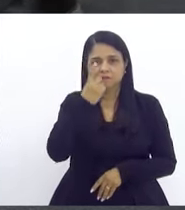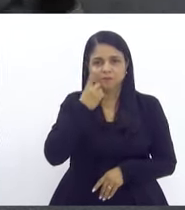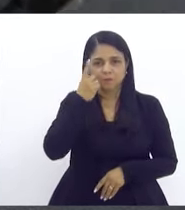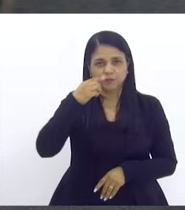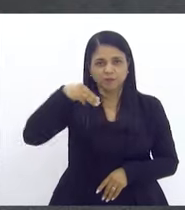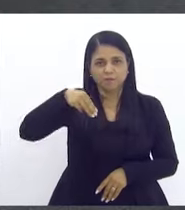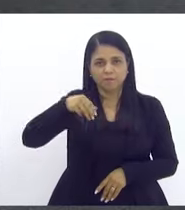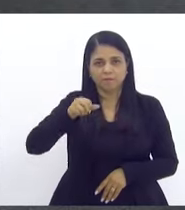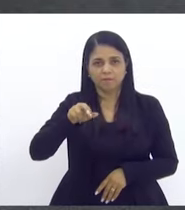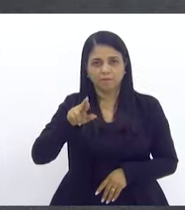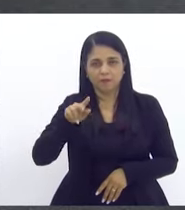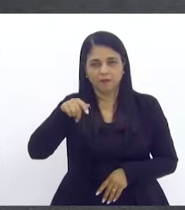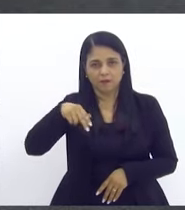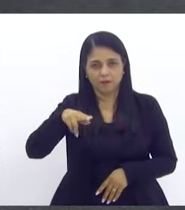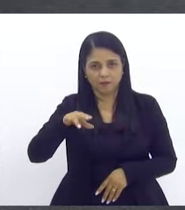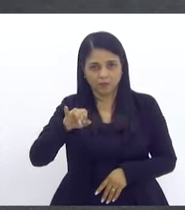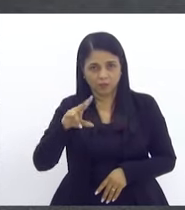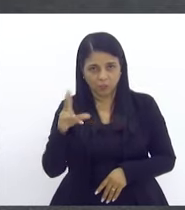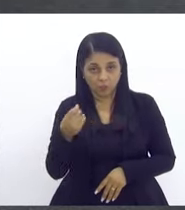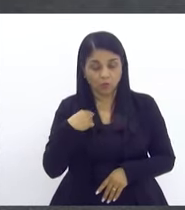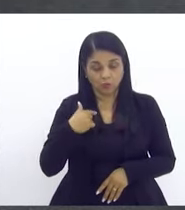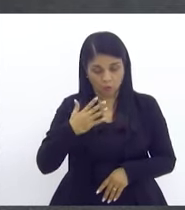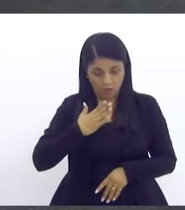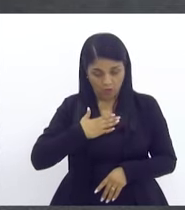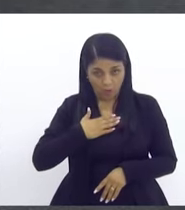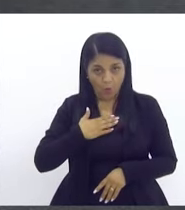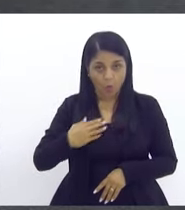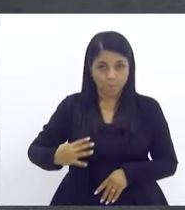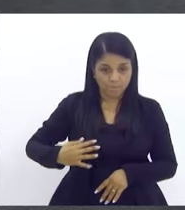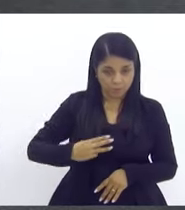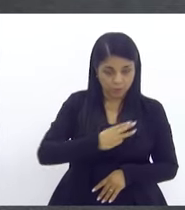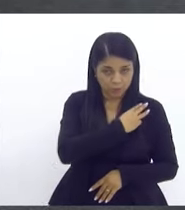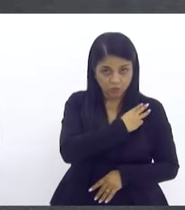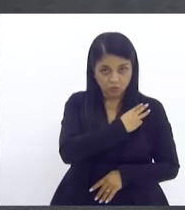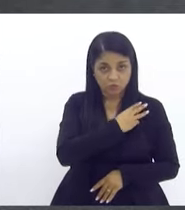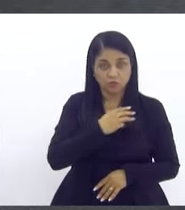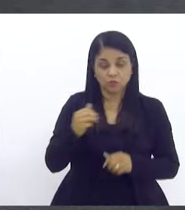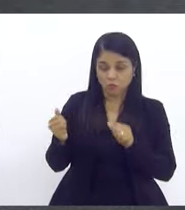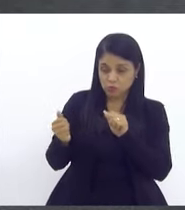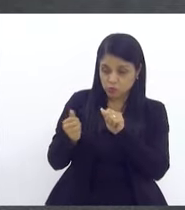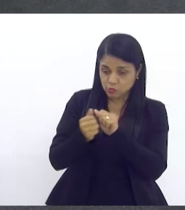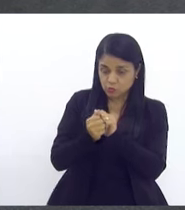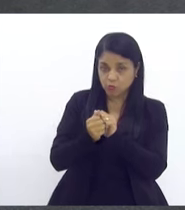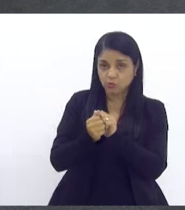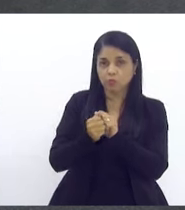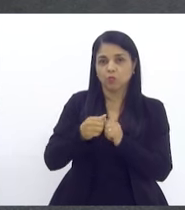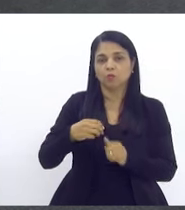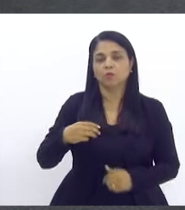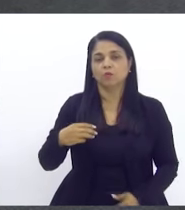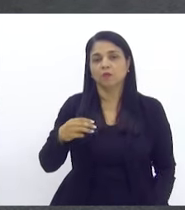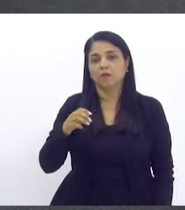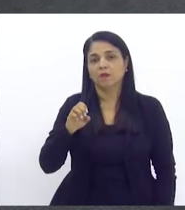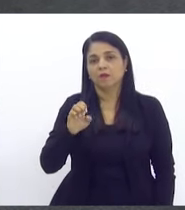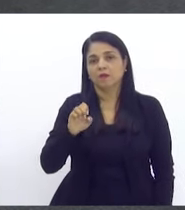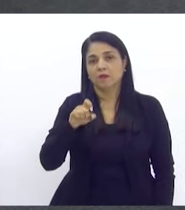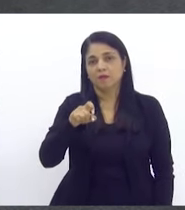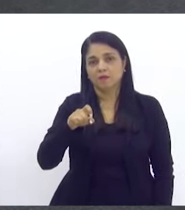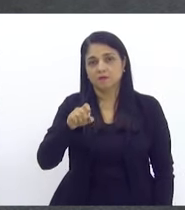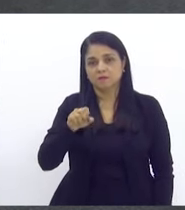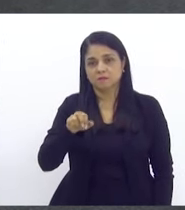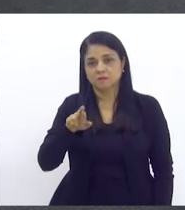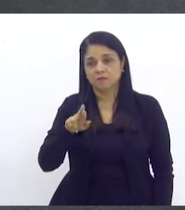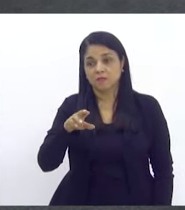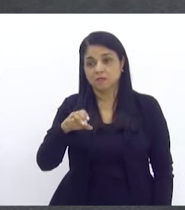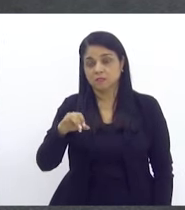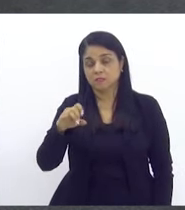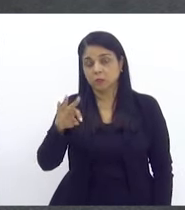quando eu fui ministro, a gente fazia várias operações junto com o Exército Brasileiro. O Exército Brasileiro